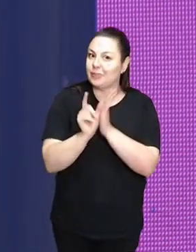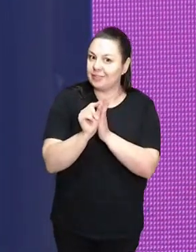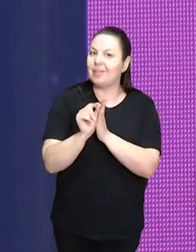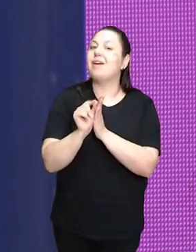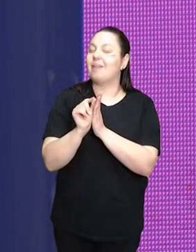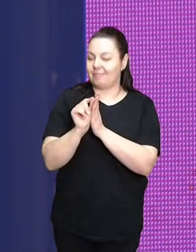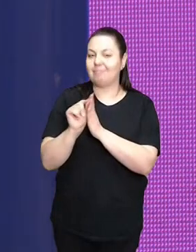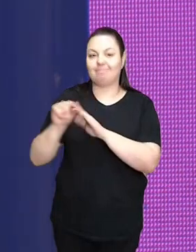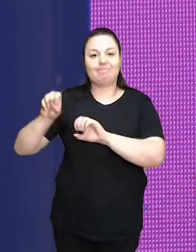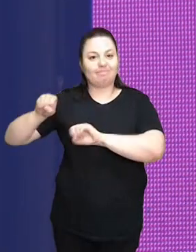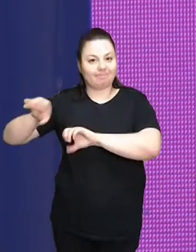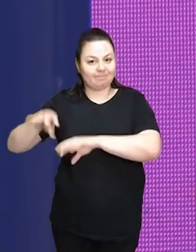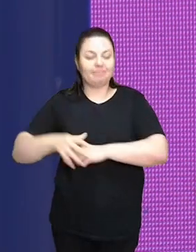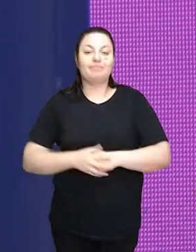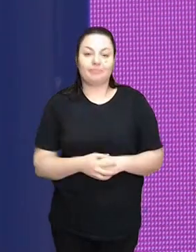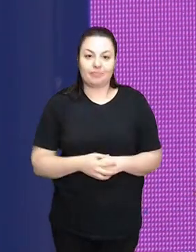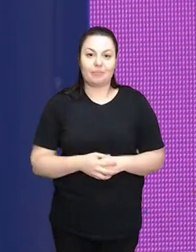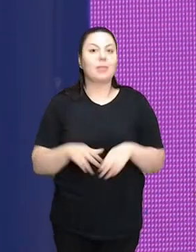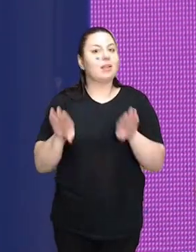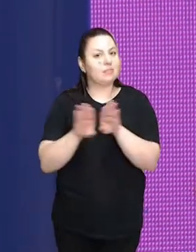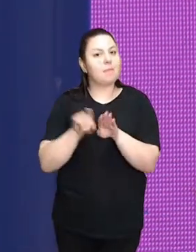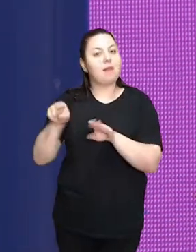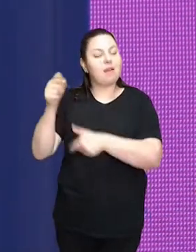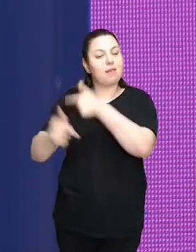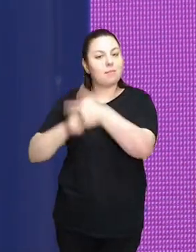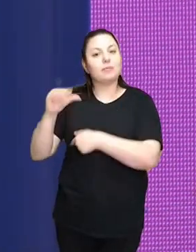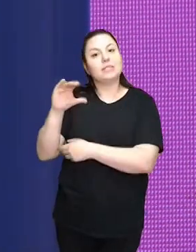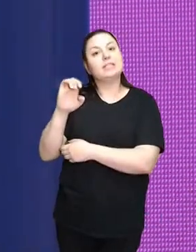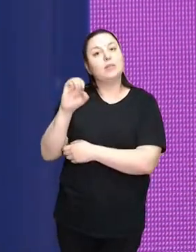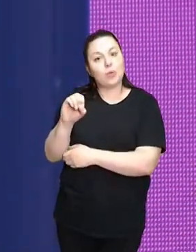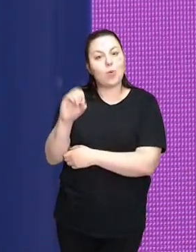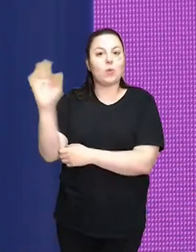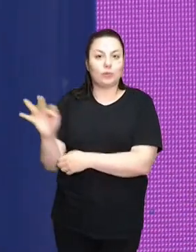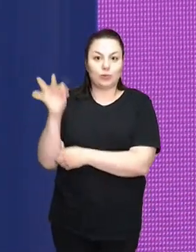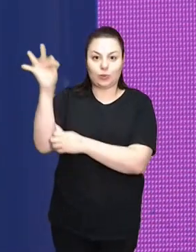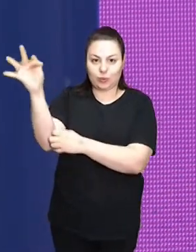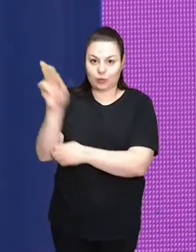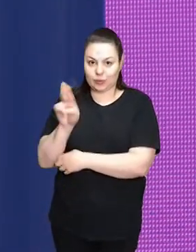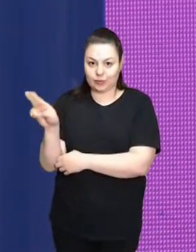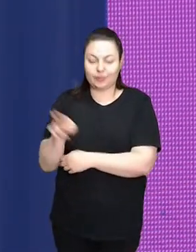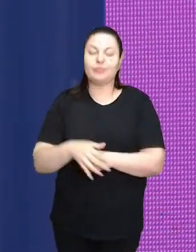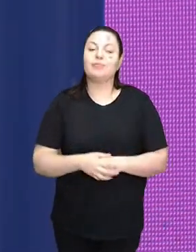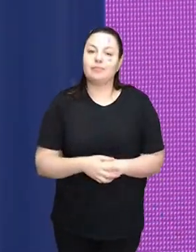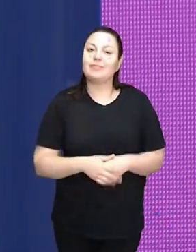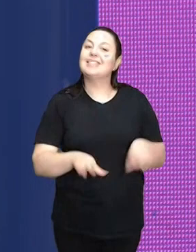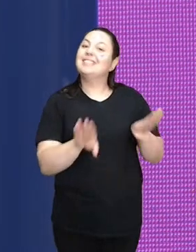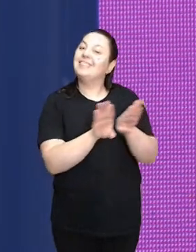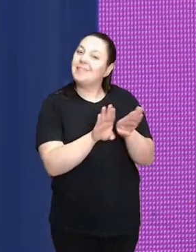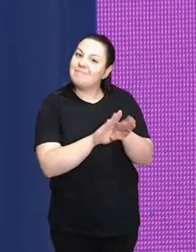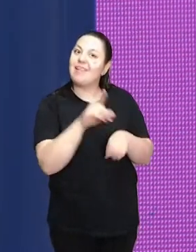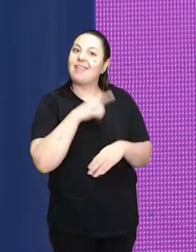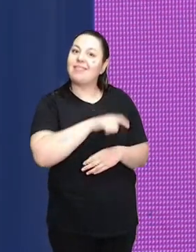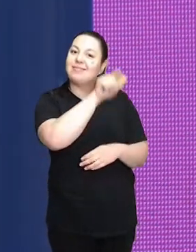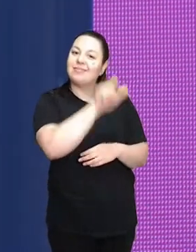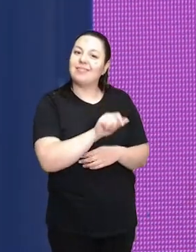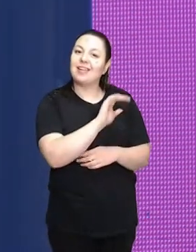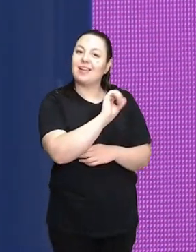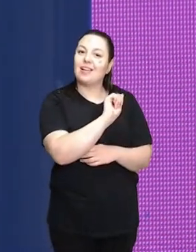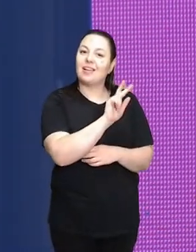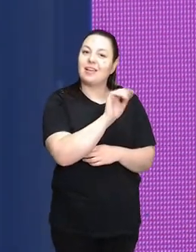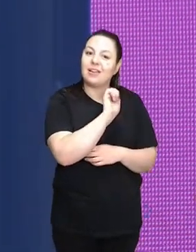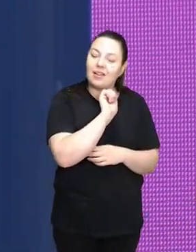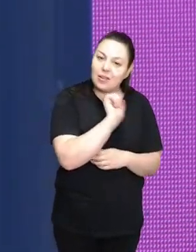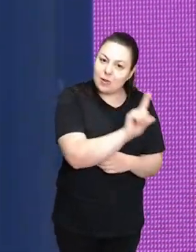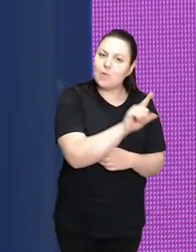head jurídico do Instituto CEO do Futuro. E para mediar todo esse papo, a gente vai ter a Carol Andrade, que é cofundadora e senior advisor